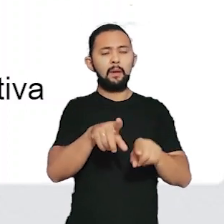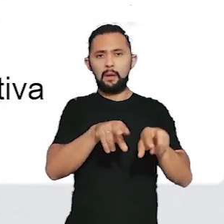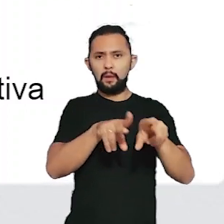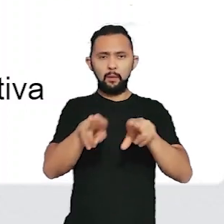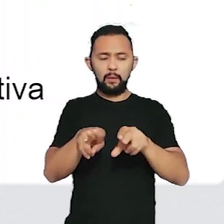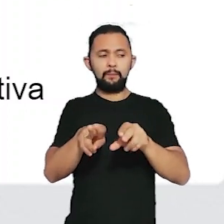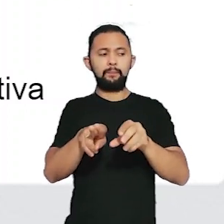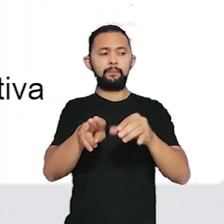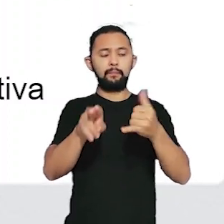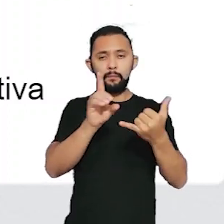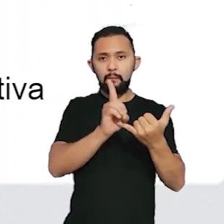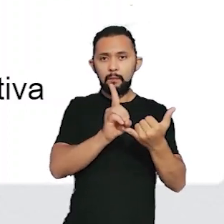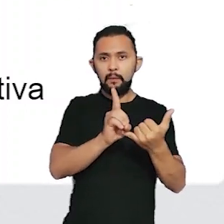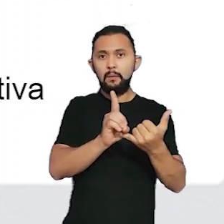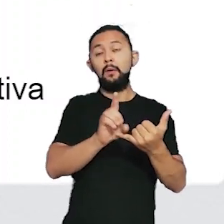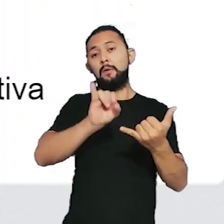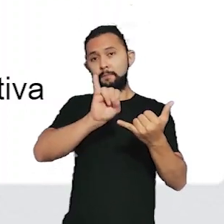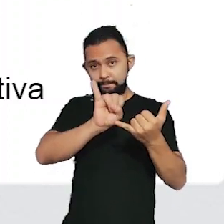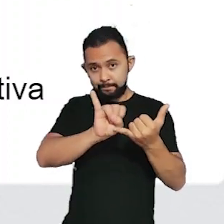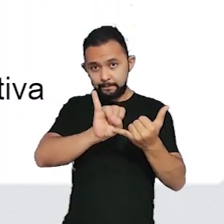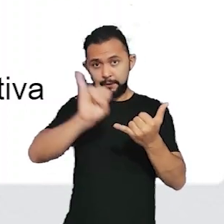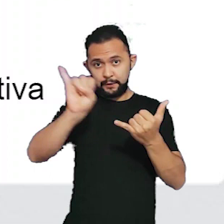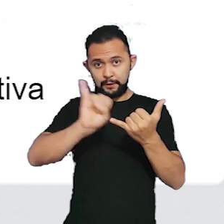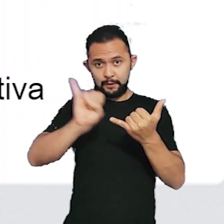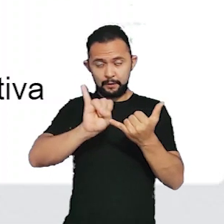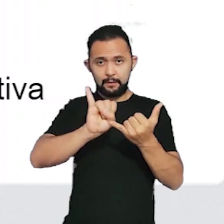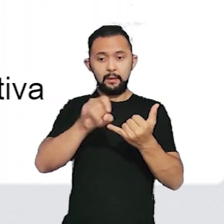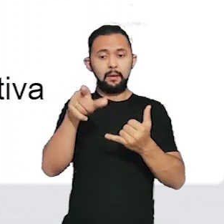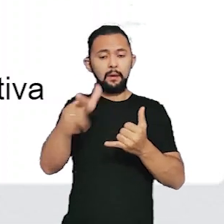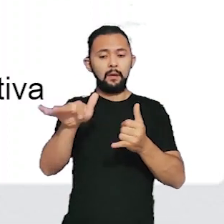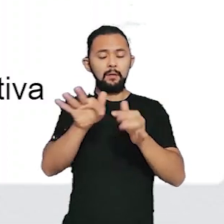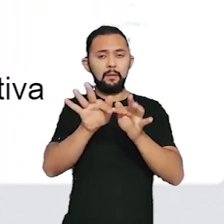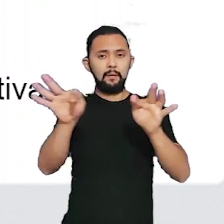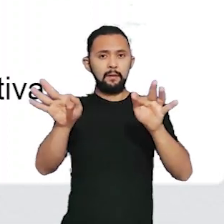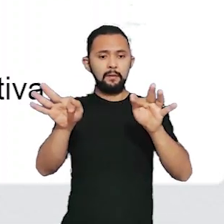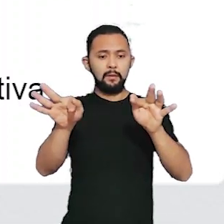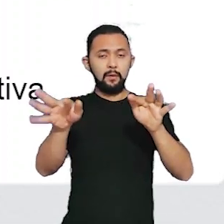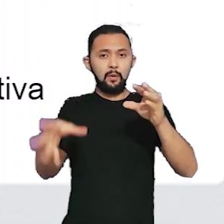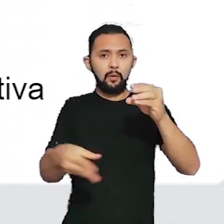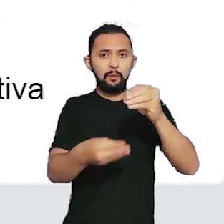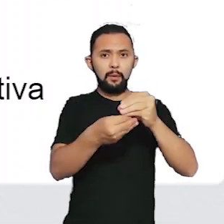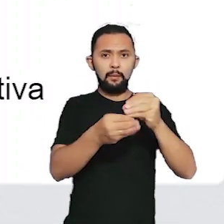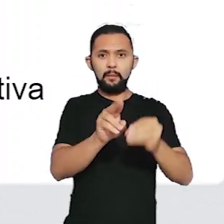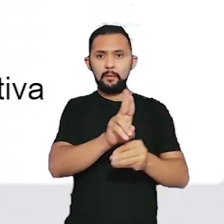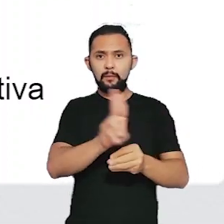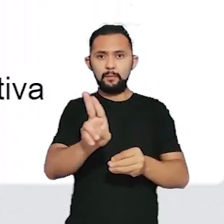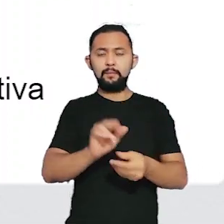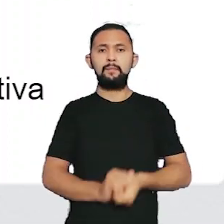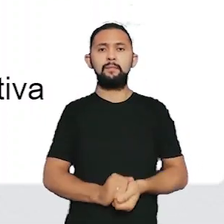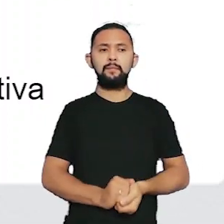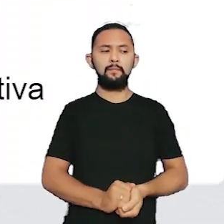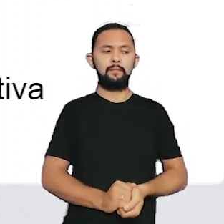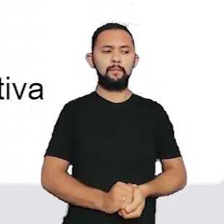subordinada objetiva indireta e uma completiva nominal, ou uma objetiva direta e uma